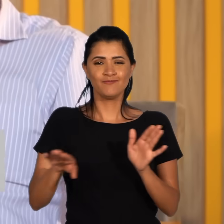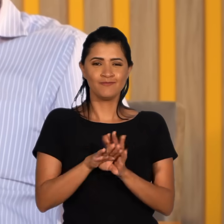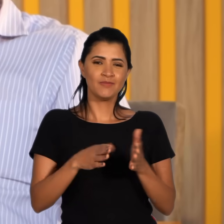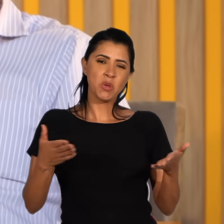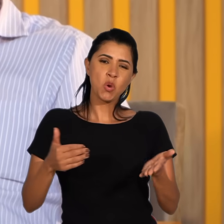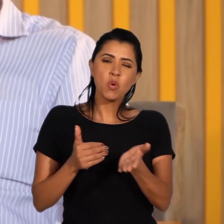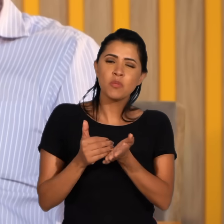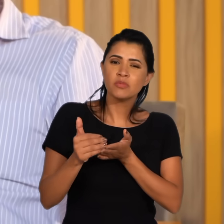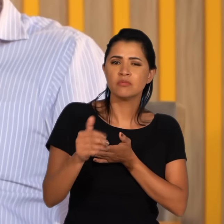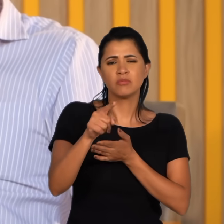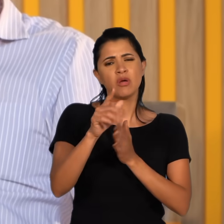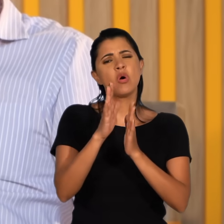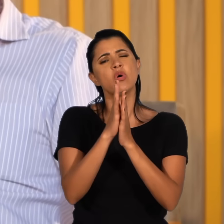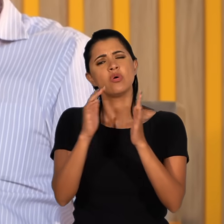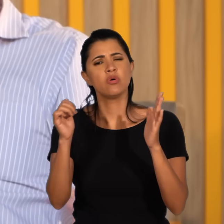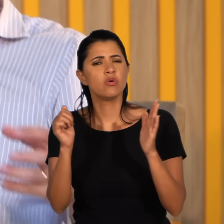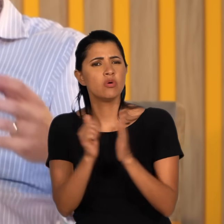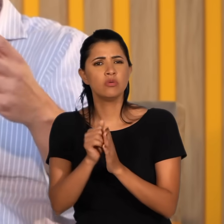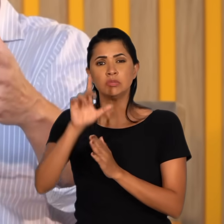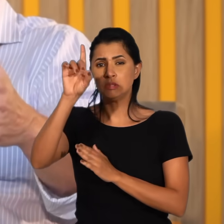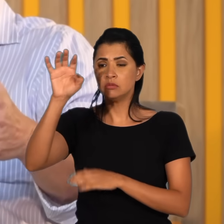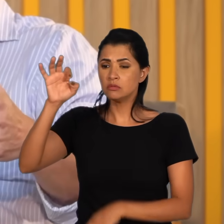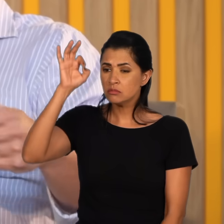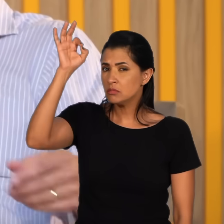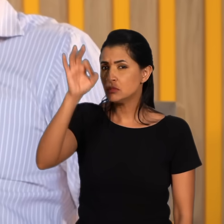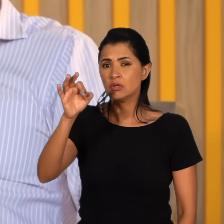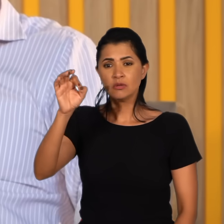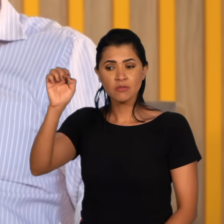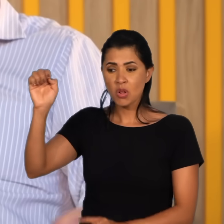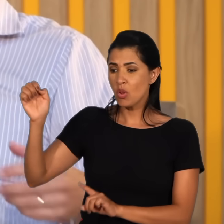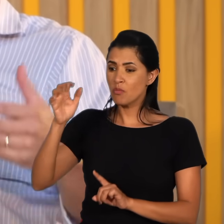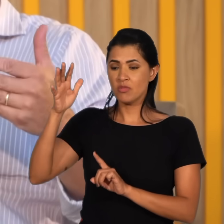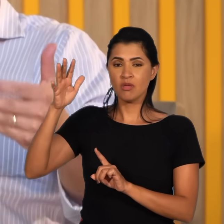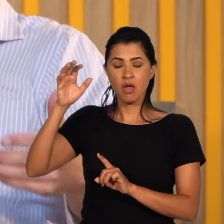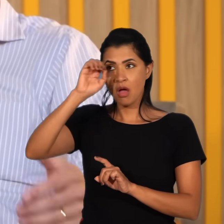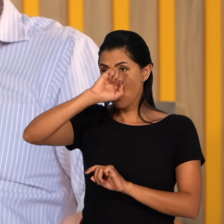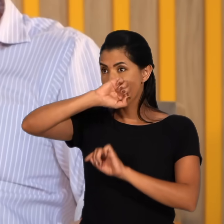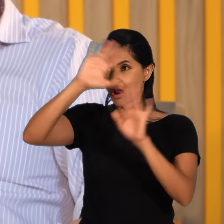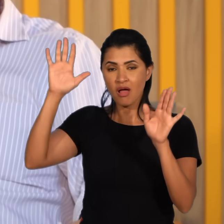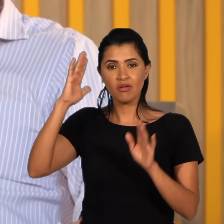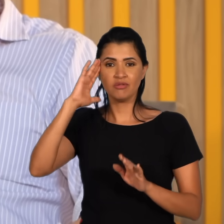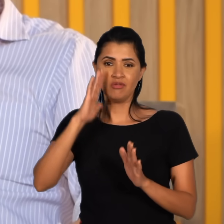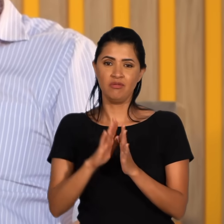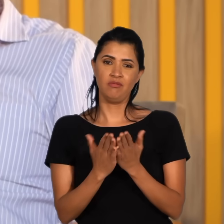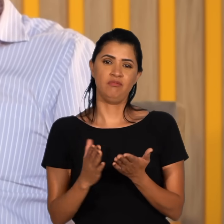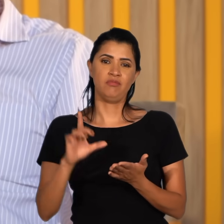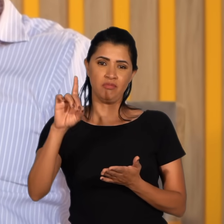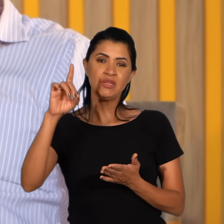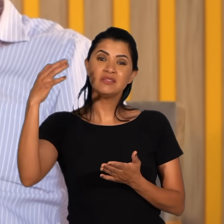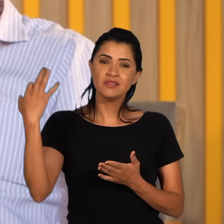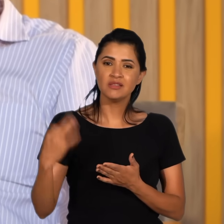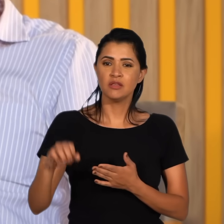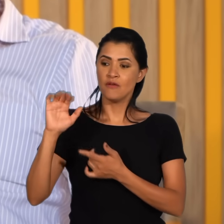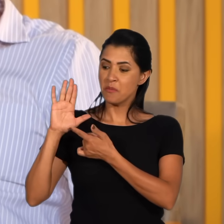já chegando agora mas Ore a Deus ore para que o Espírito Santo te dê essa iluminação essa compreensão da palavra que eu tenho certeza